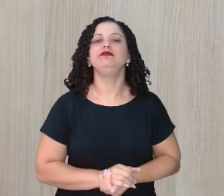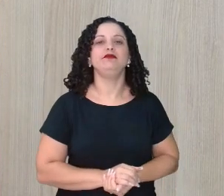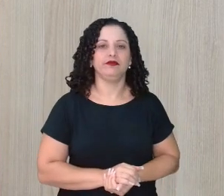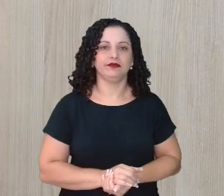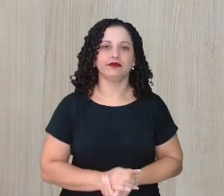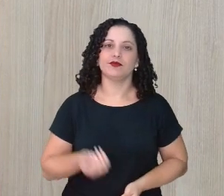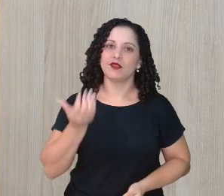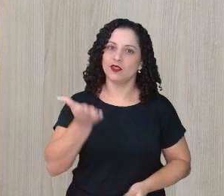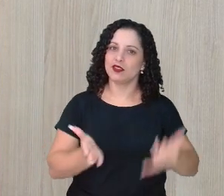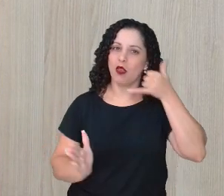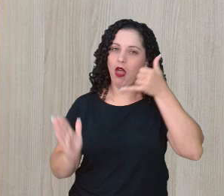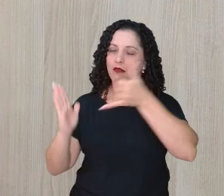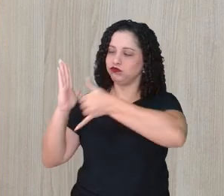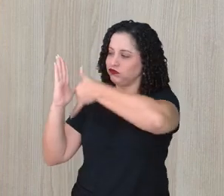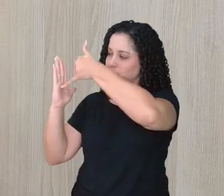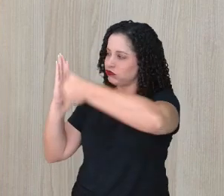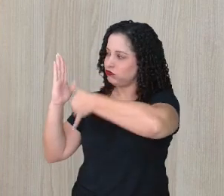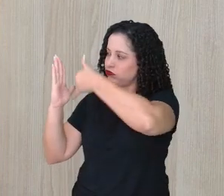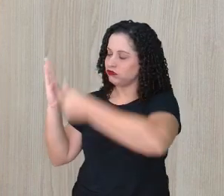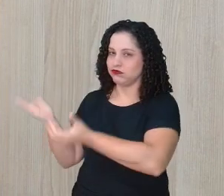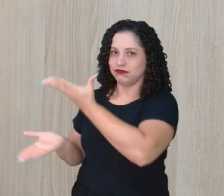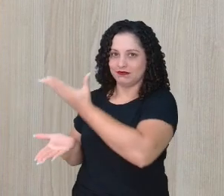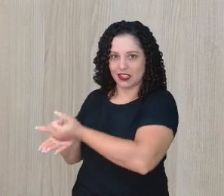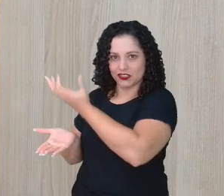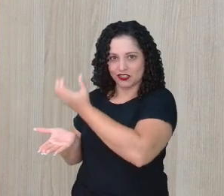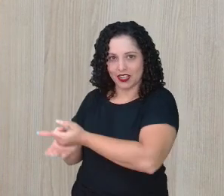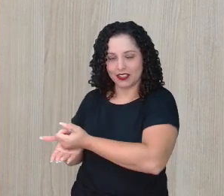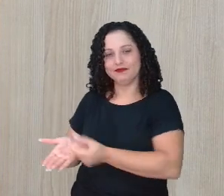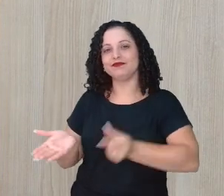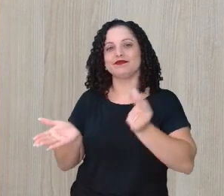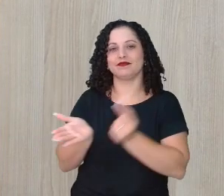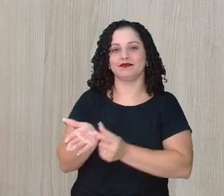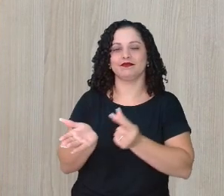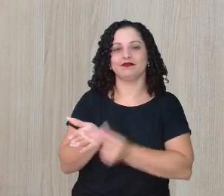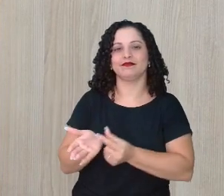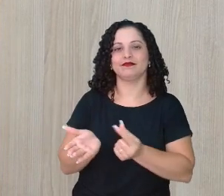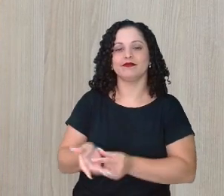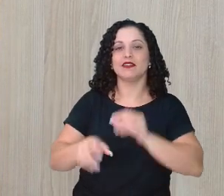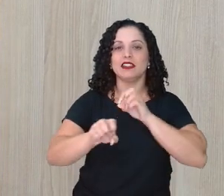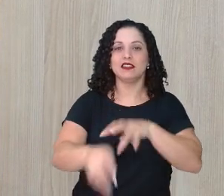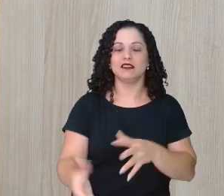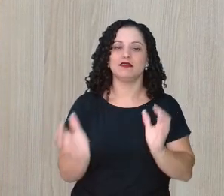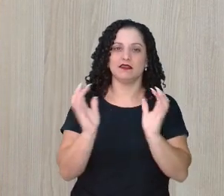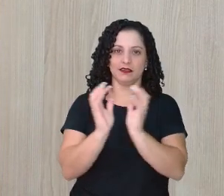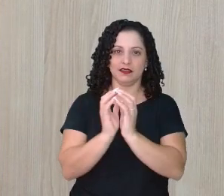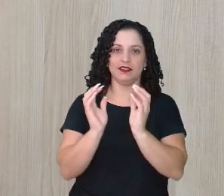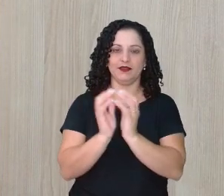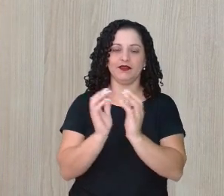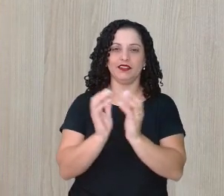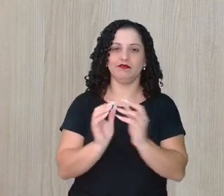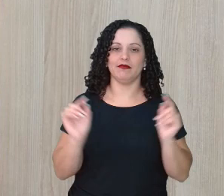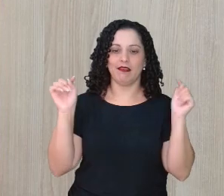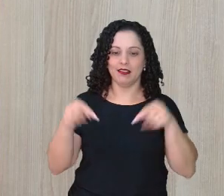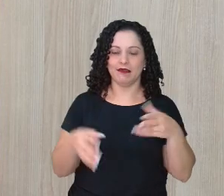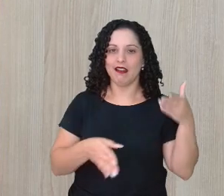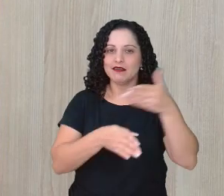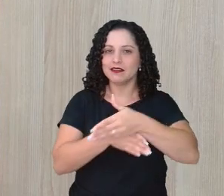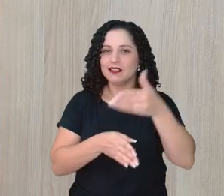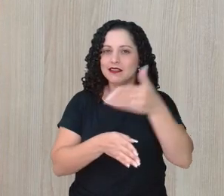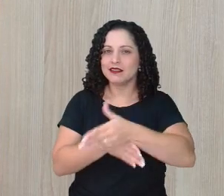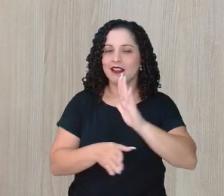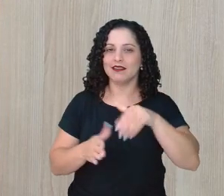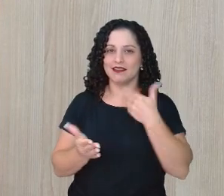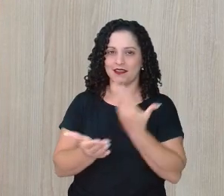Então você aponta o celular, faz o download, porque pelo aplicativo do Educa Recife você pode ter acesso